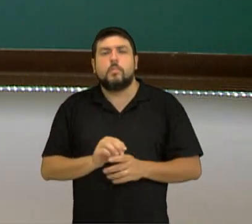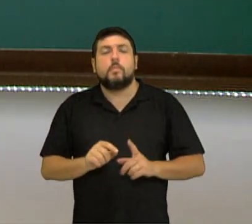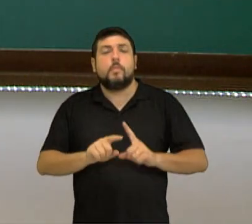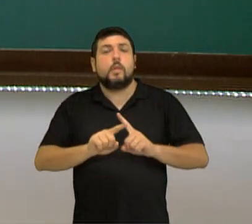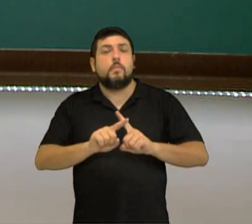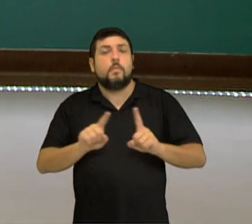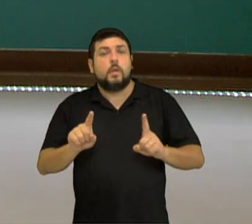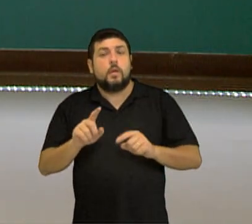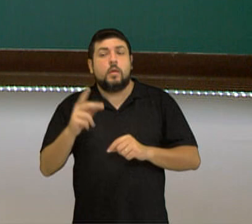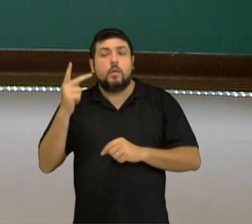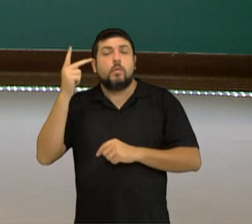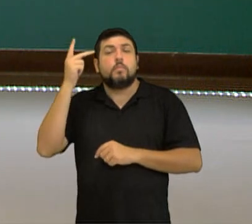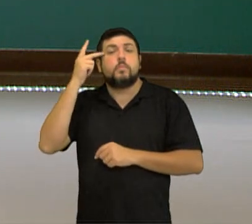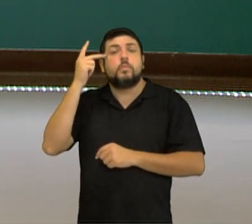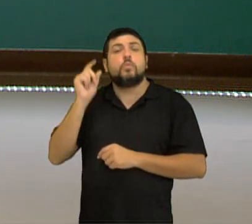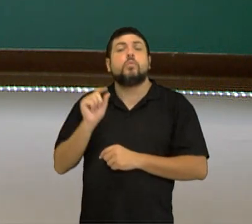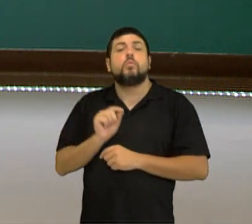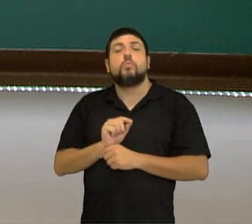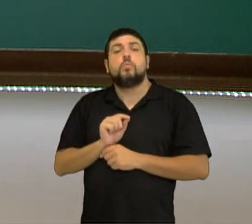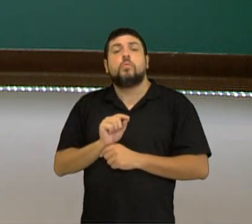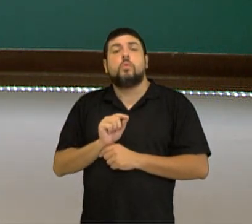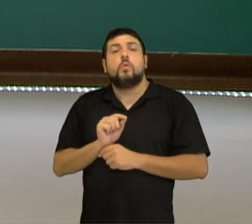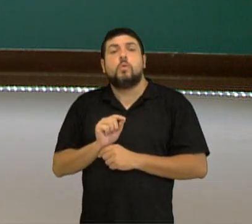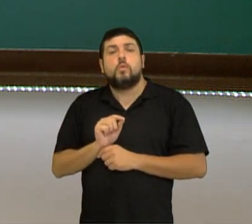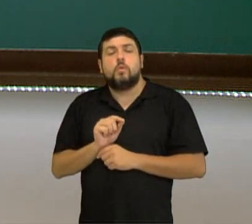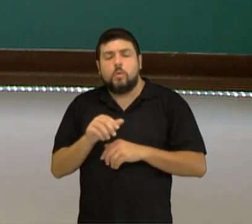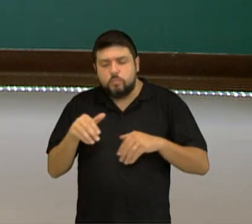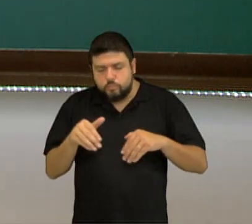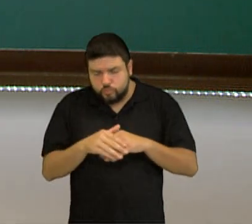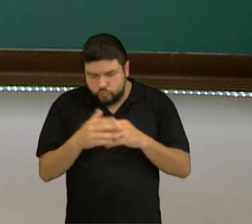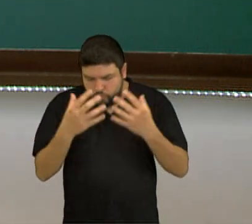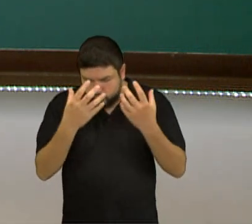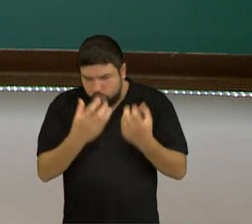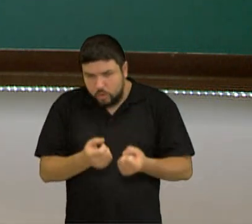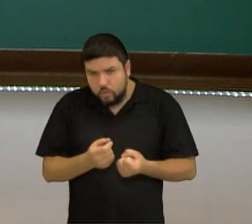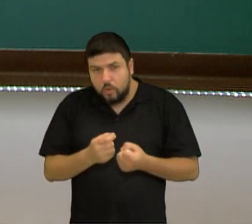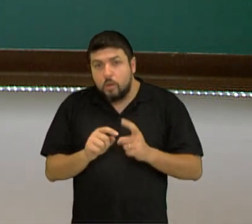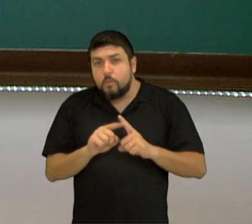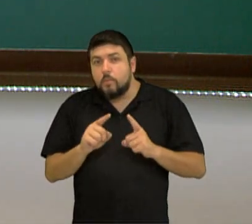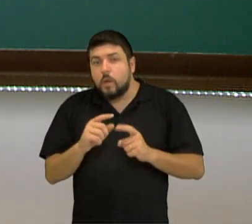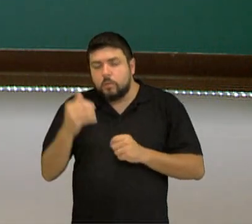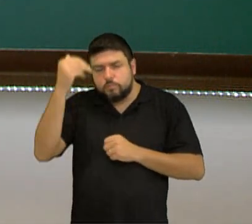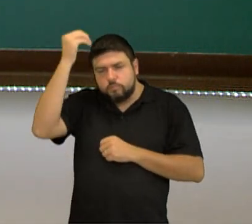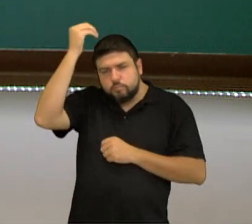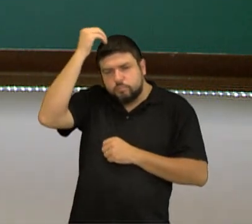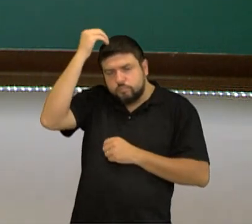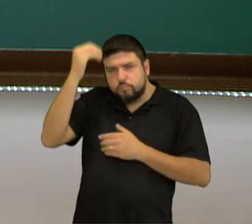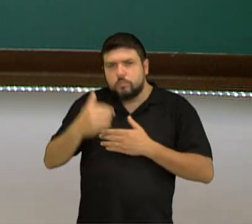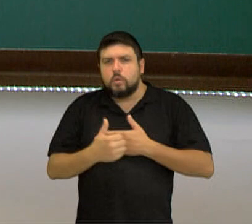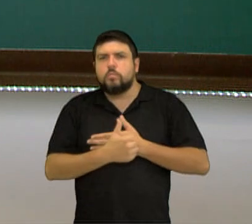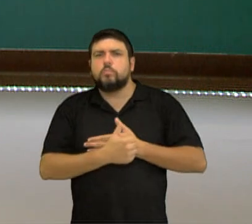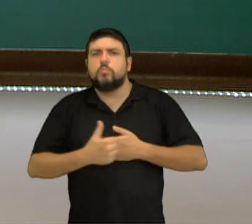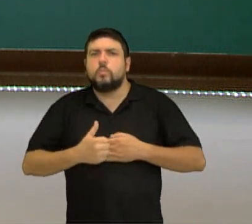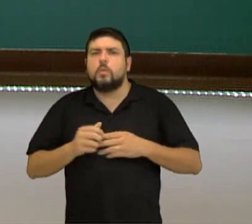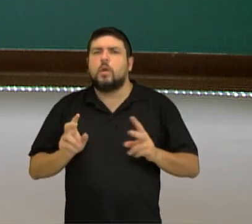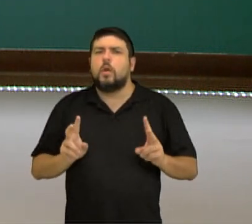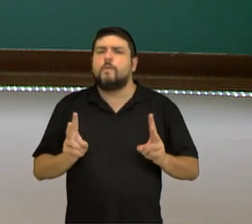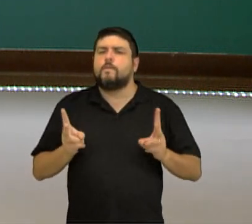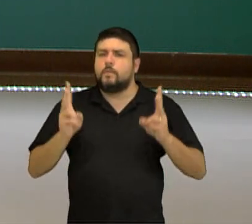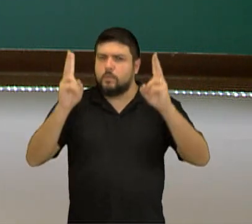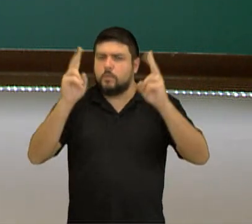paulistas consideraram-se moralmente vitoriosos, porque Getúlio Vargas aceitou convocar uma